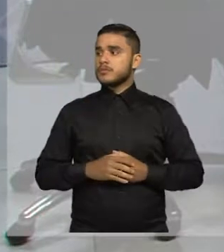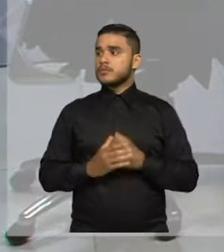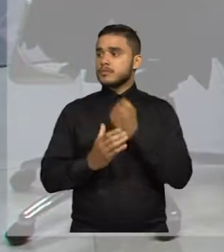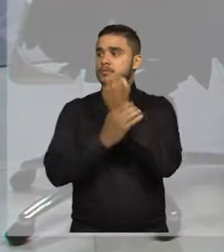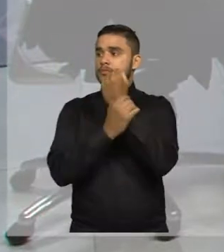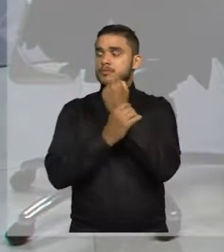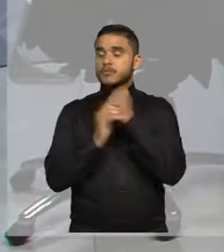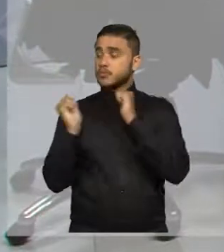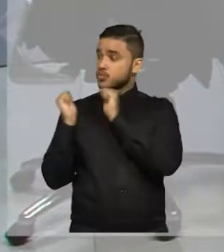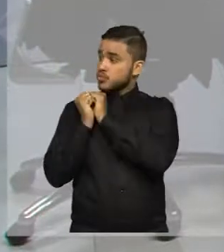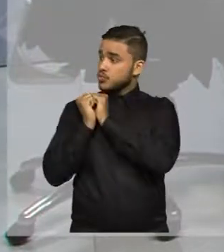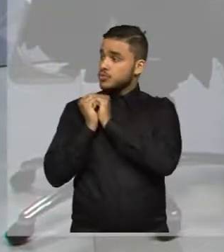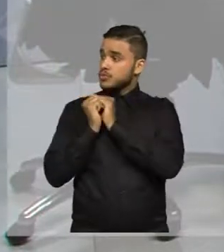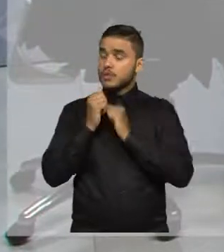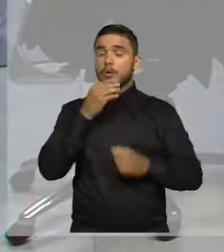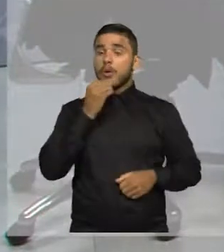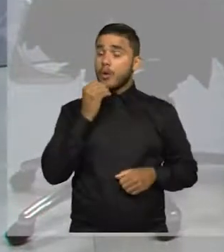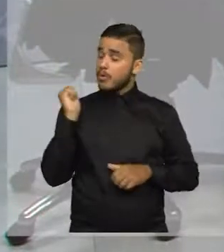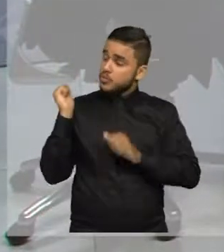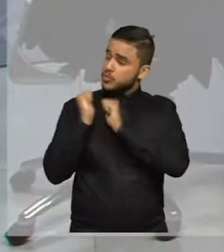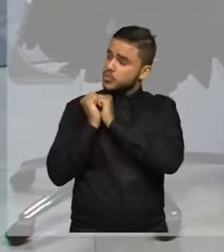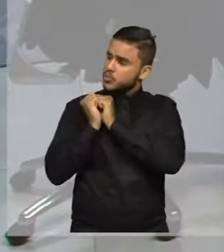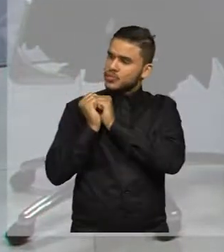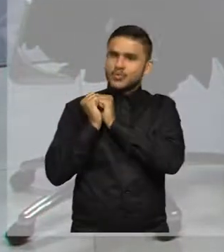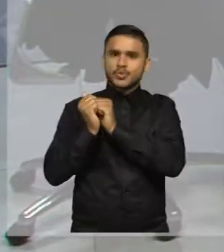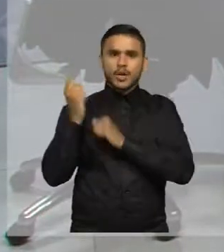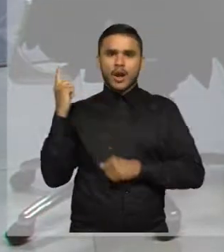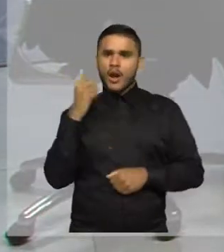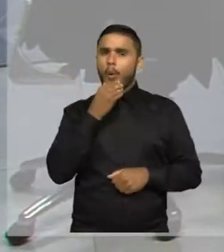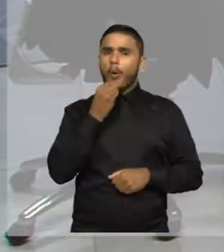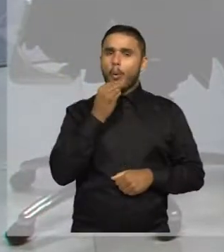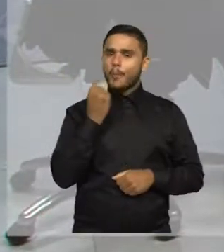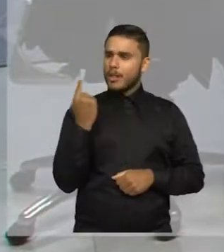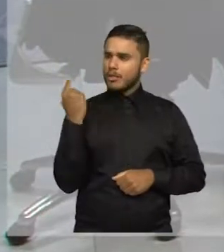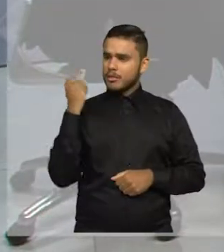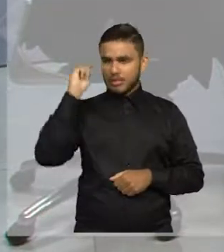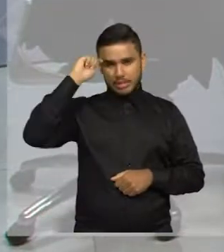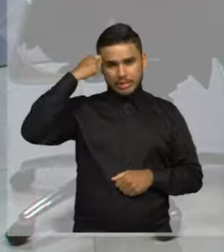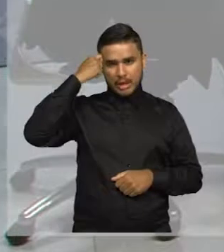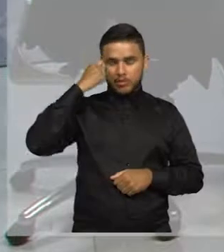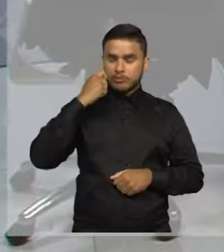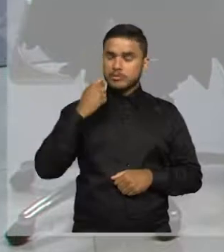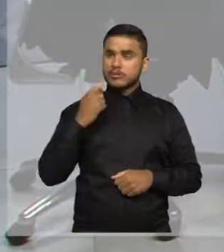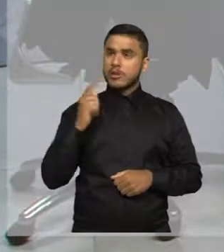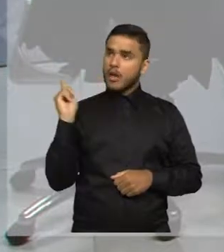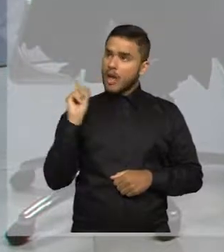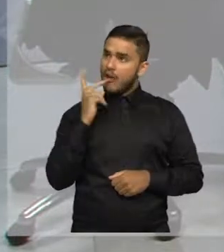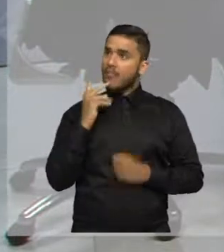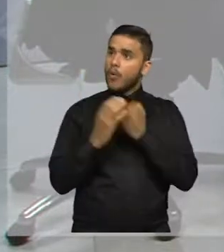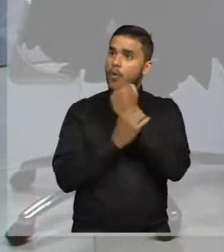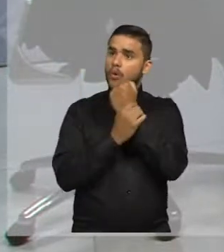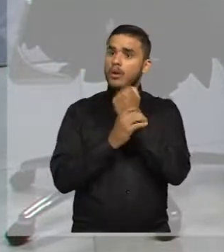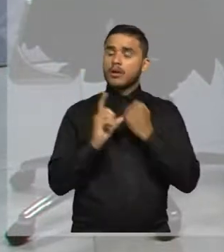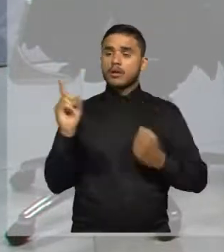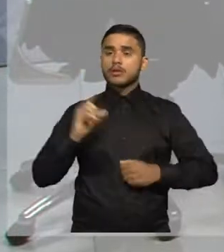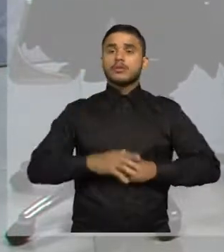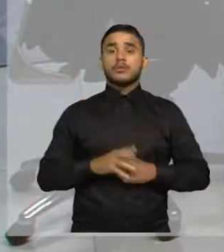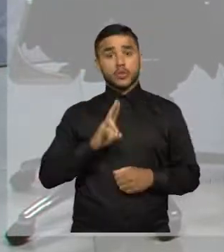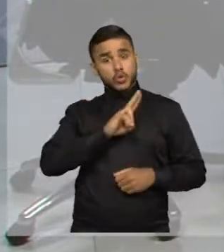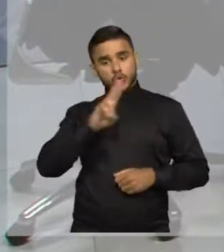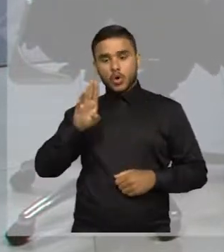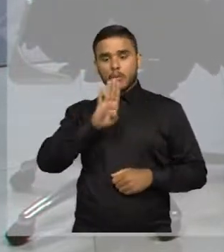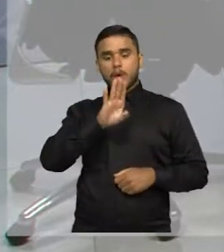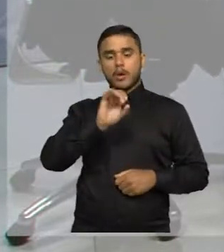dele. Também. Anda com ele, às vezes andava com ele nos exatamente. ombros, é verdade. Mas ele elegeu-se deputado. Até adotou o